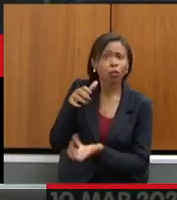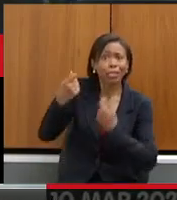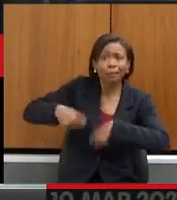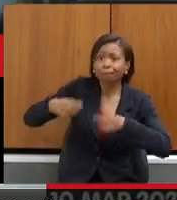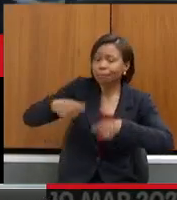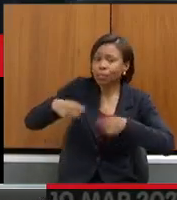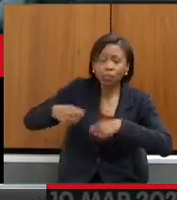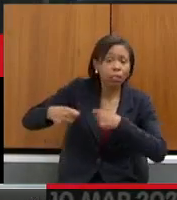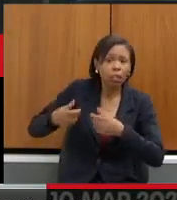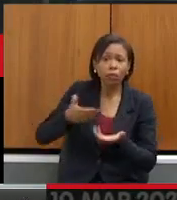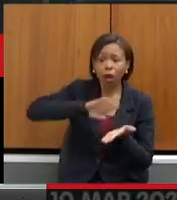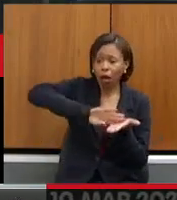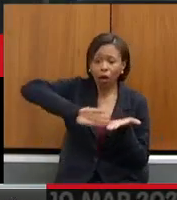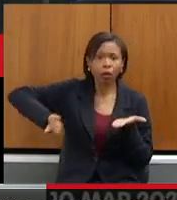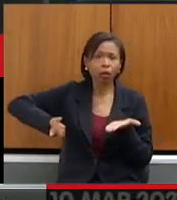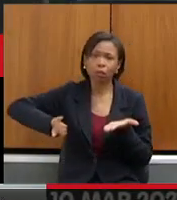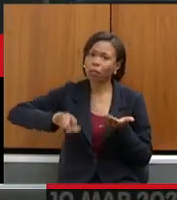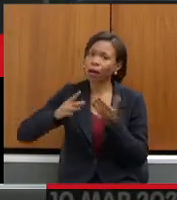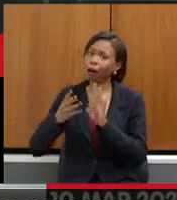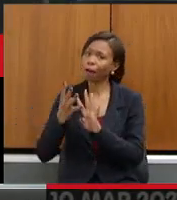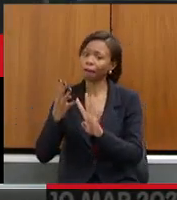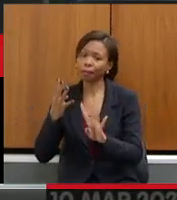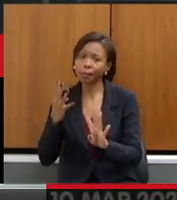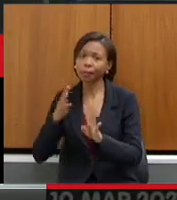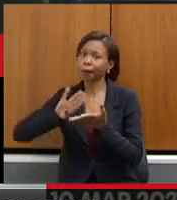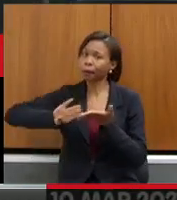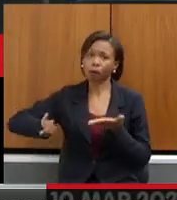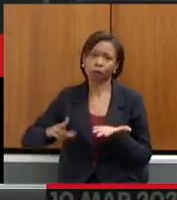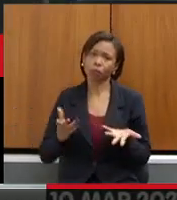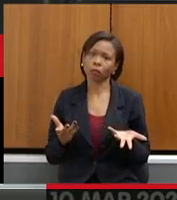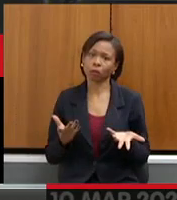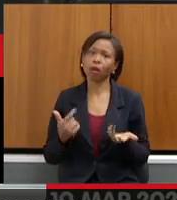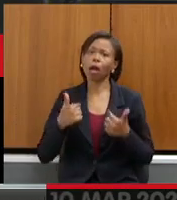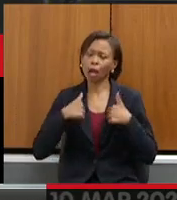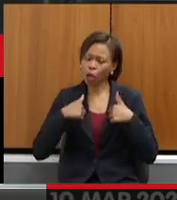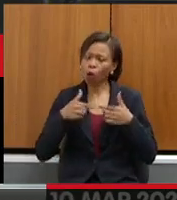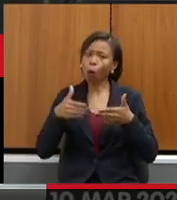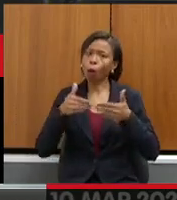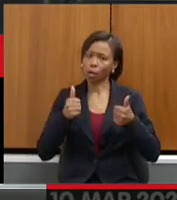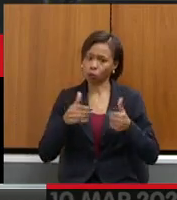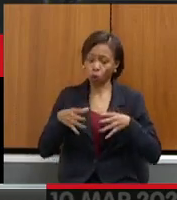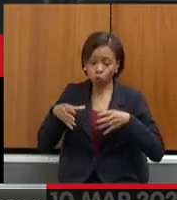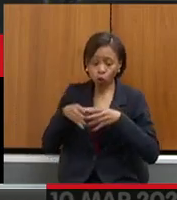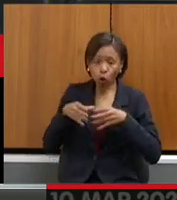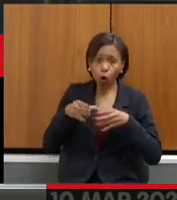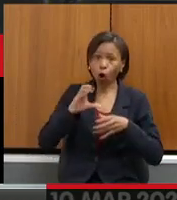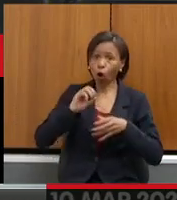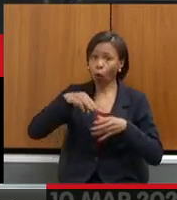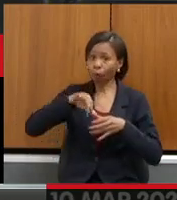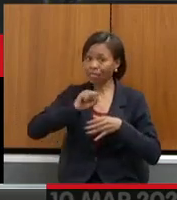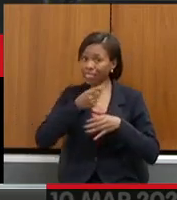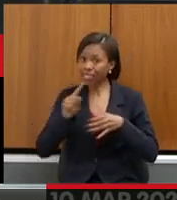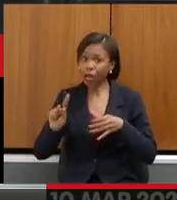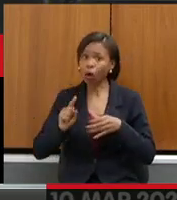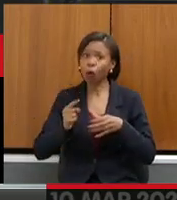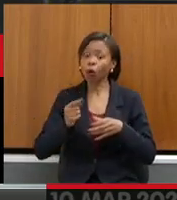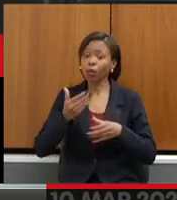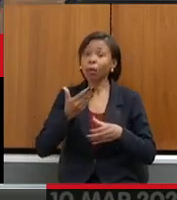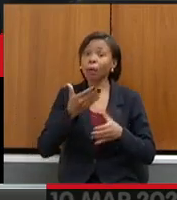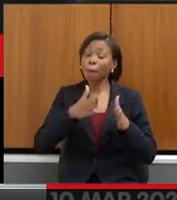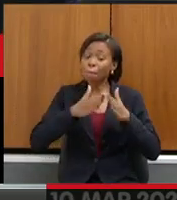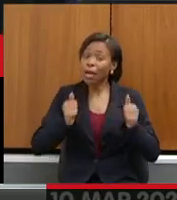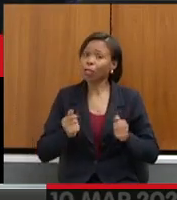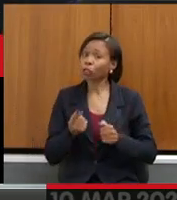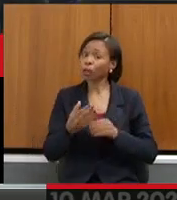necessitam fora da fila solicito em nome da comissão que seja imediatamente enviado esta